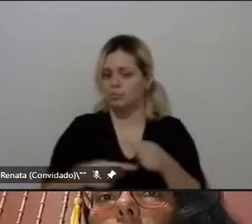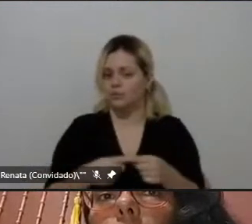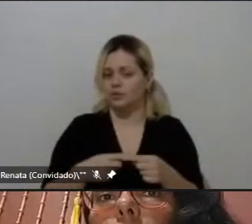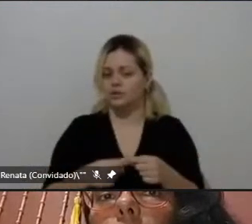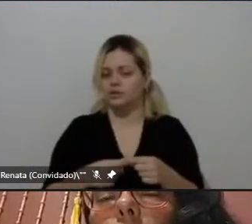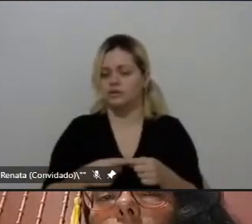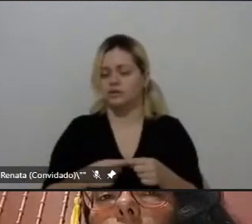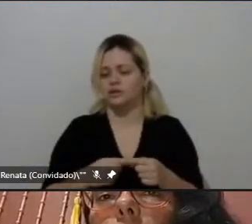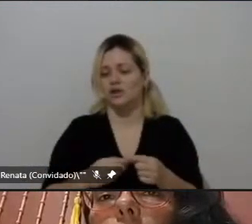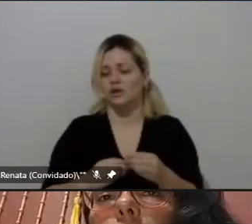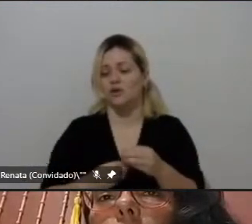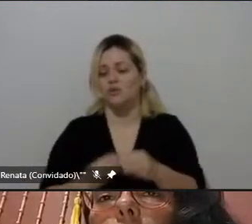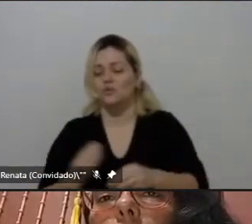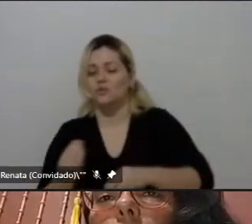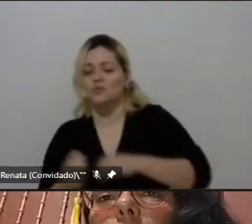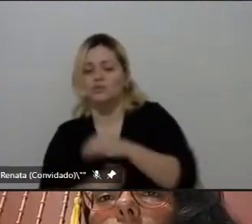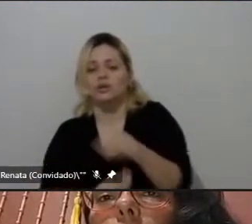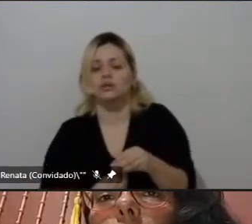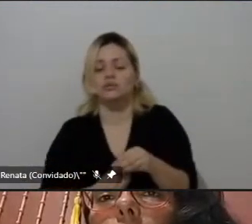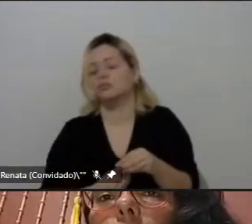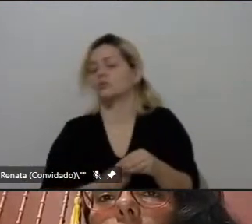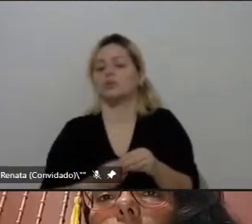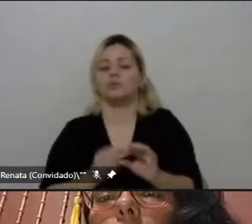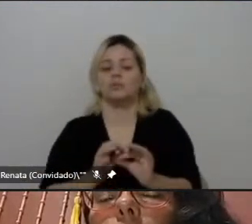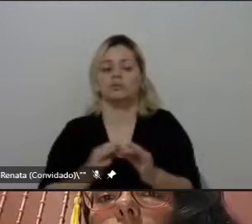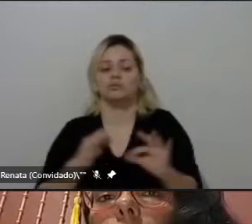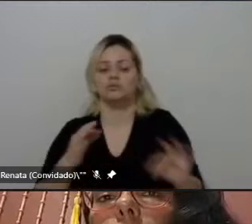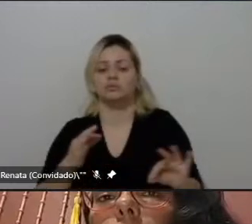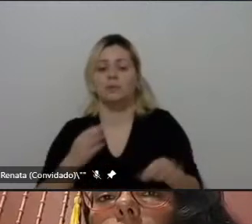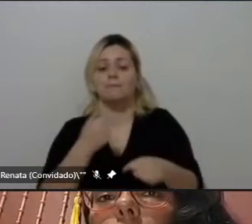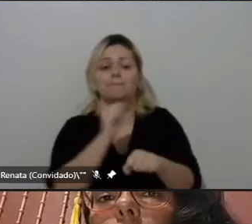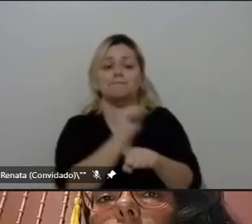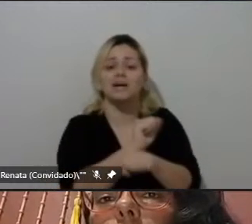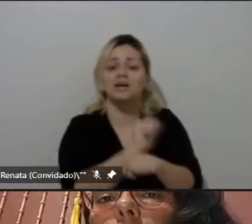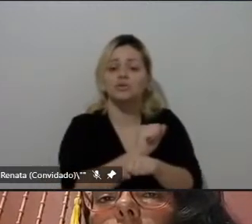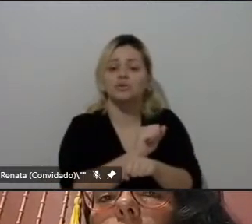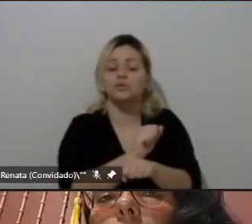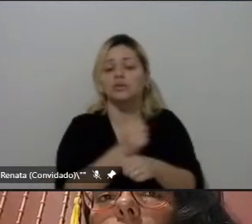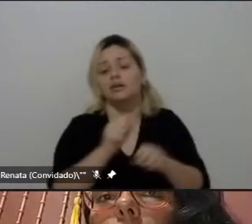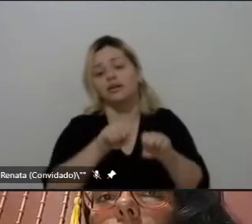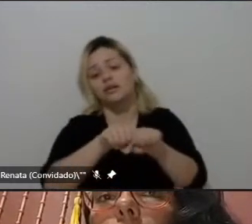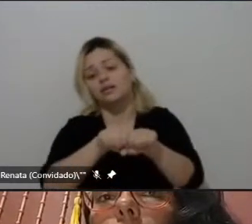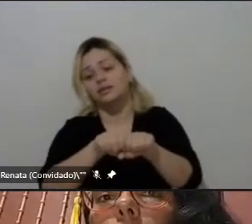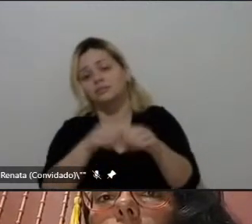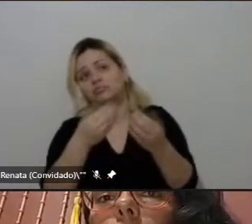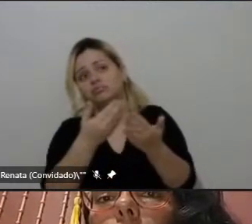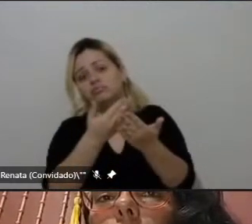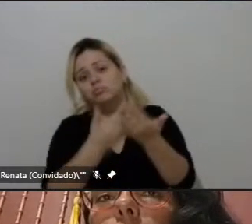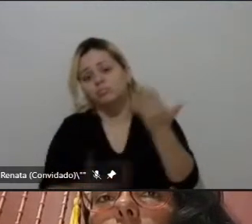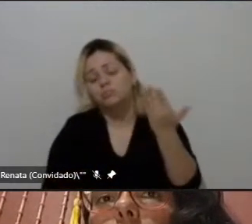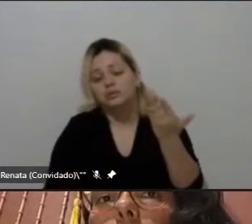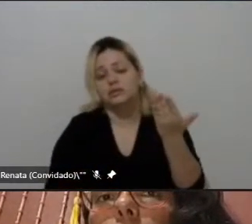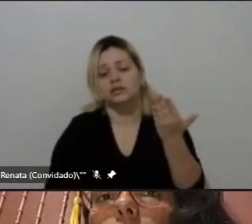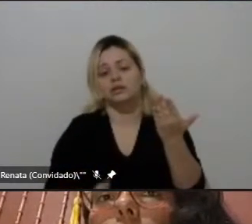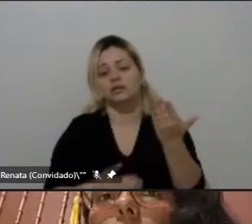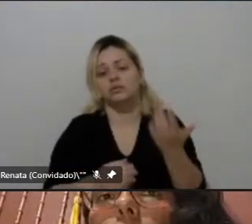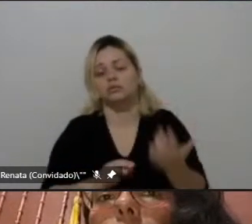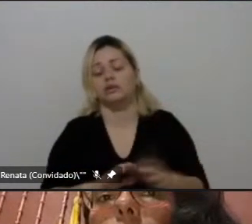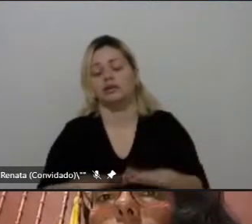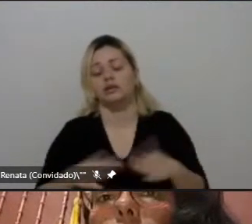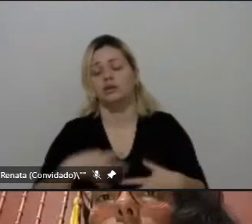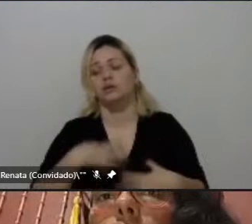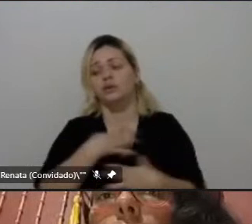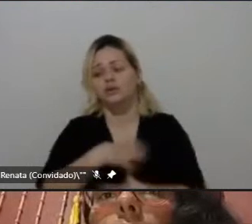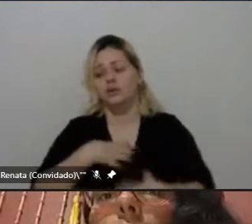descenso. O movimento popular deu uma parada, uma caída, né? E eu sinto que